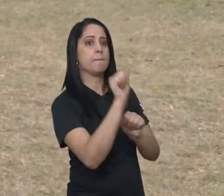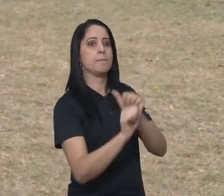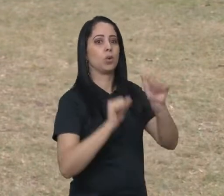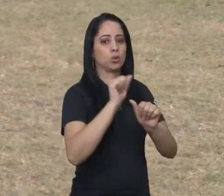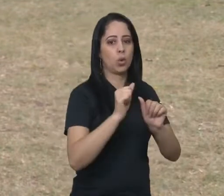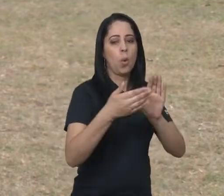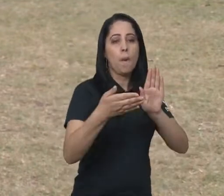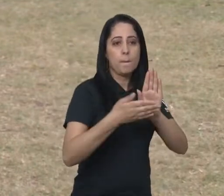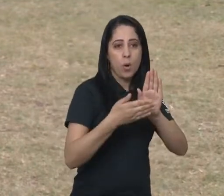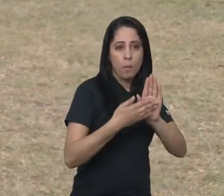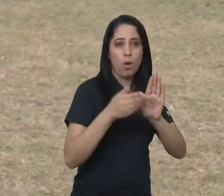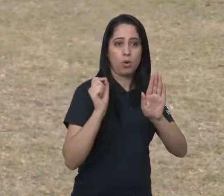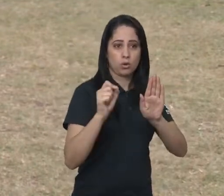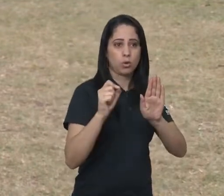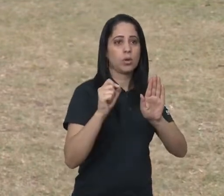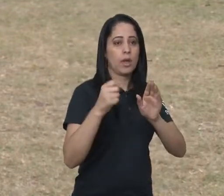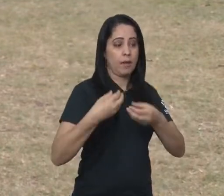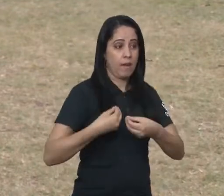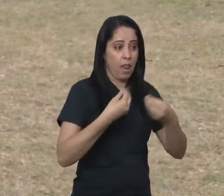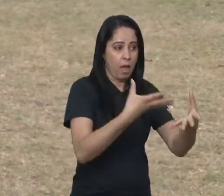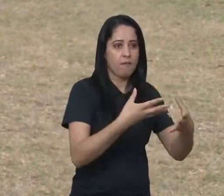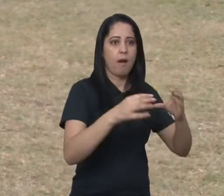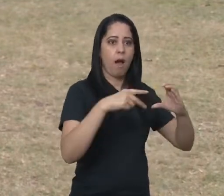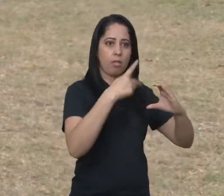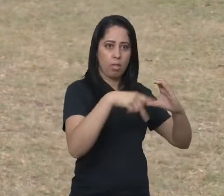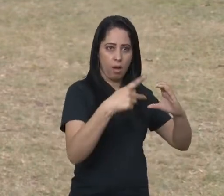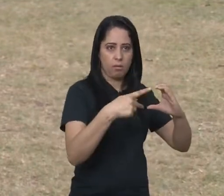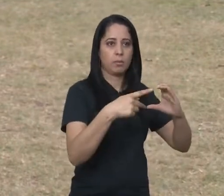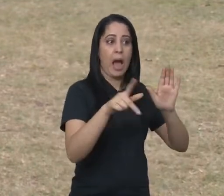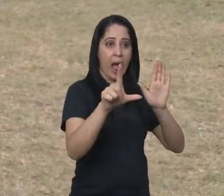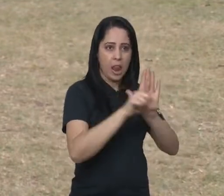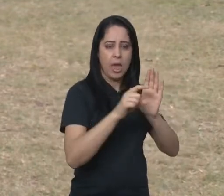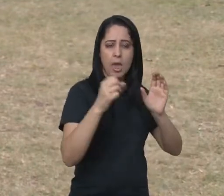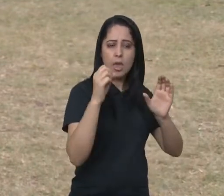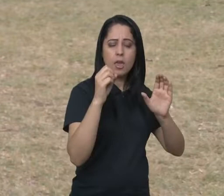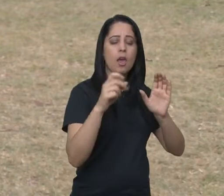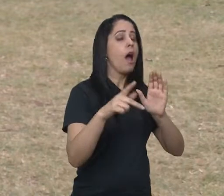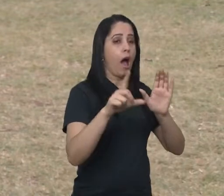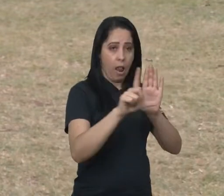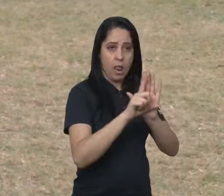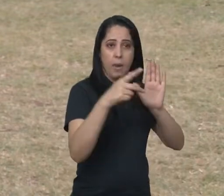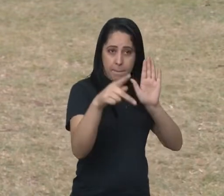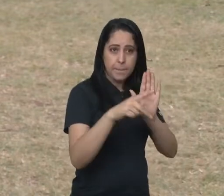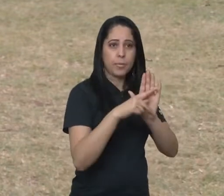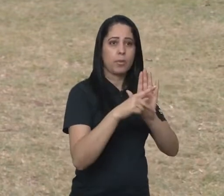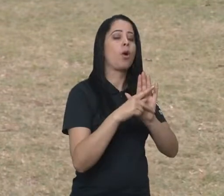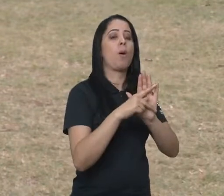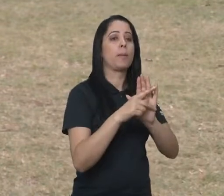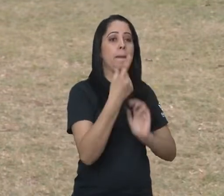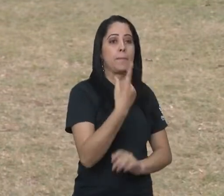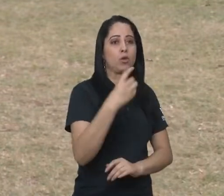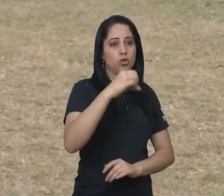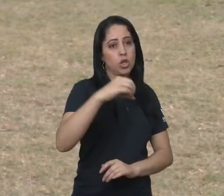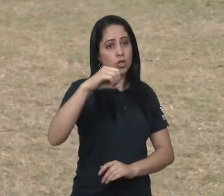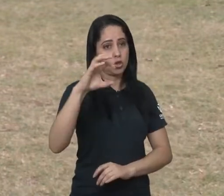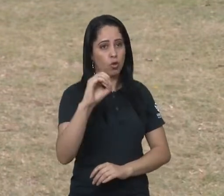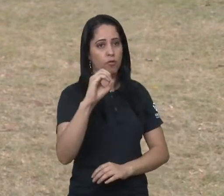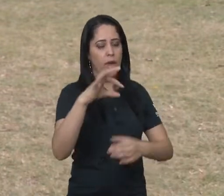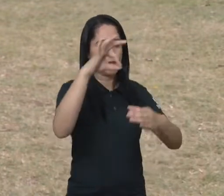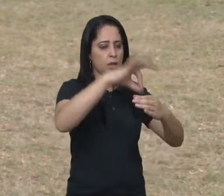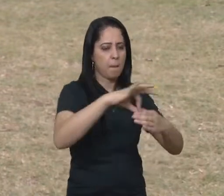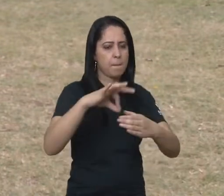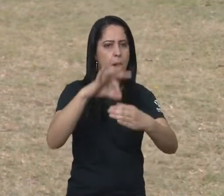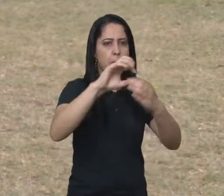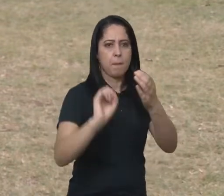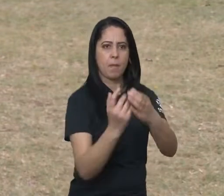também, com uma proposta que em breve vai ser enviada para a Câmara, da Lei de Arborização, que atualiza uma lei da década de 90, né? E